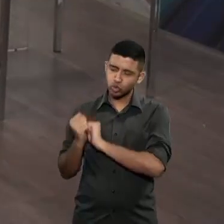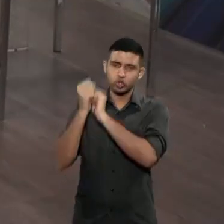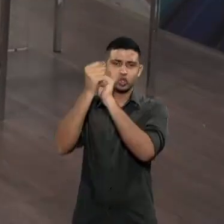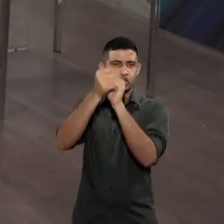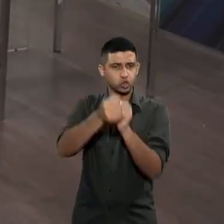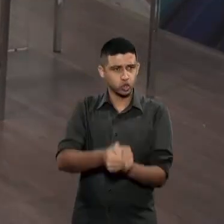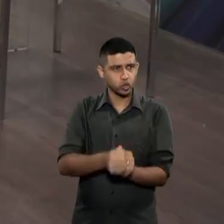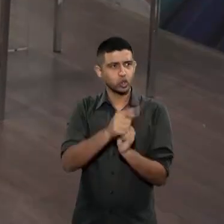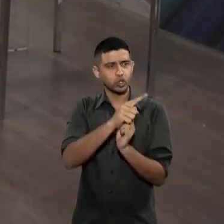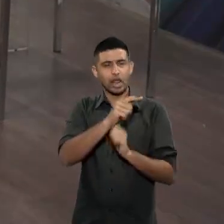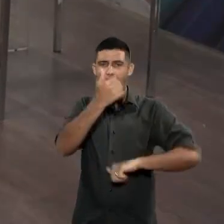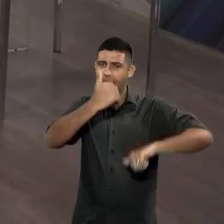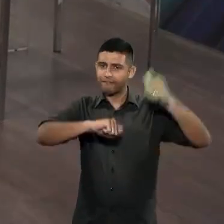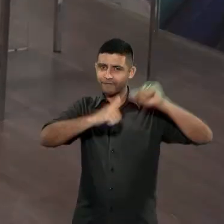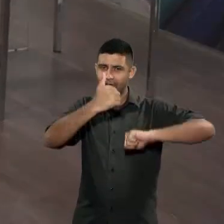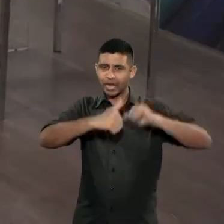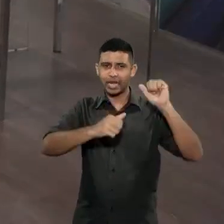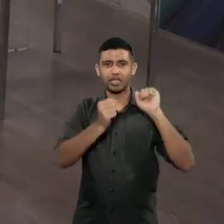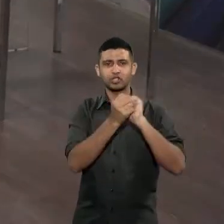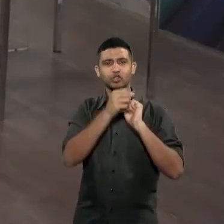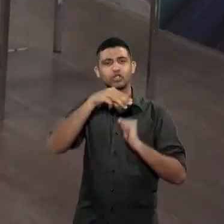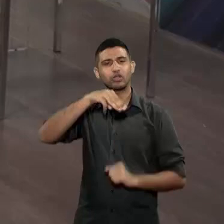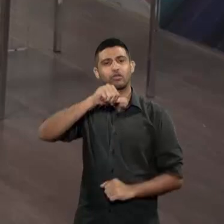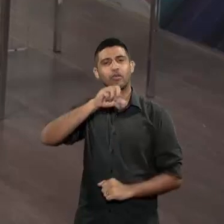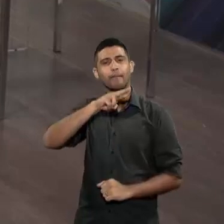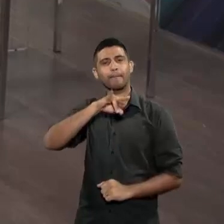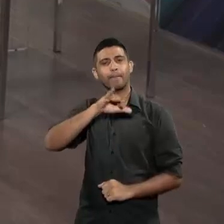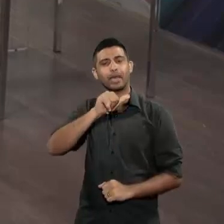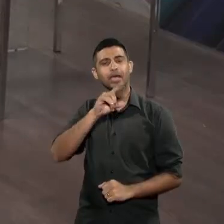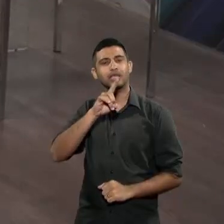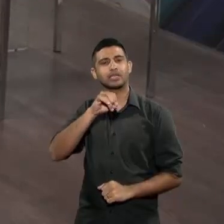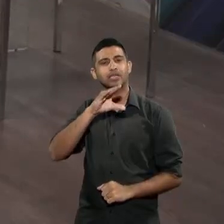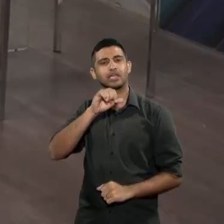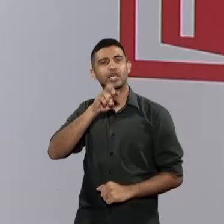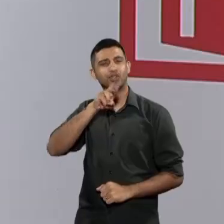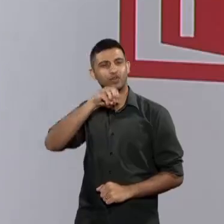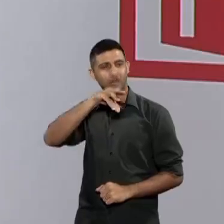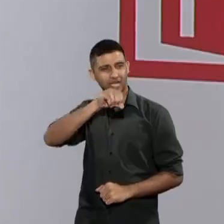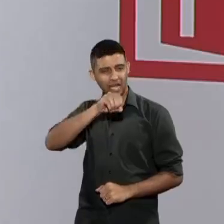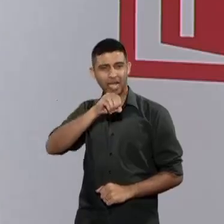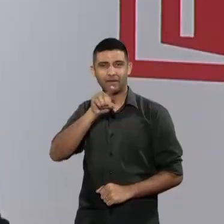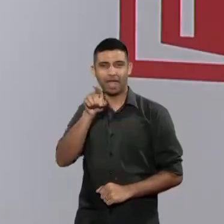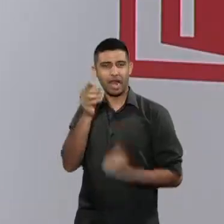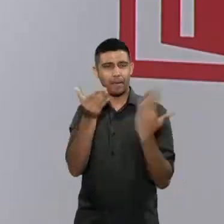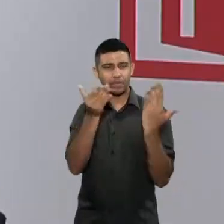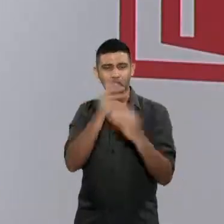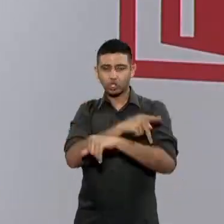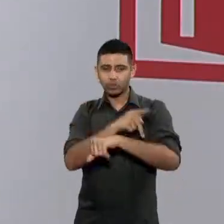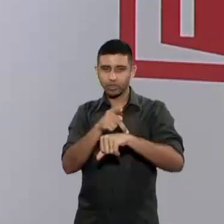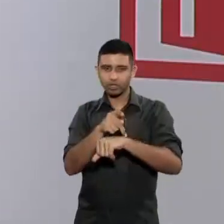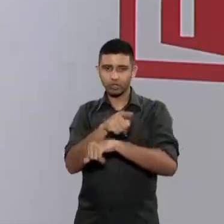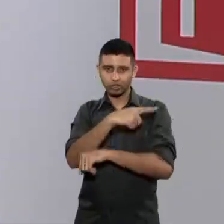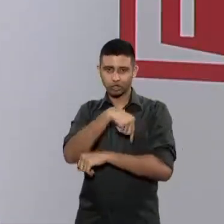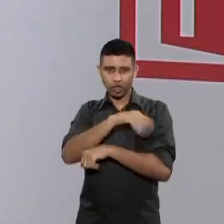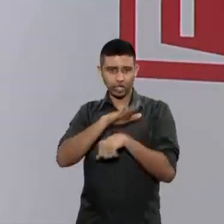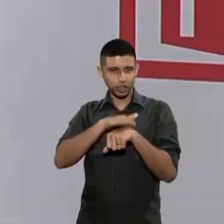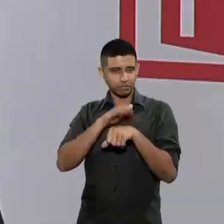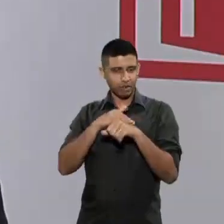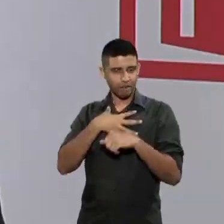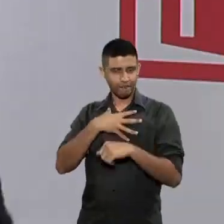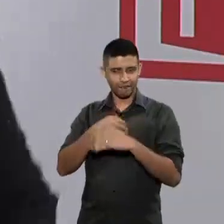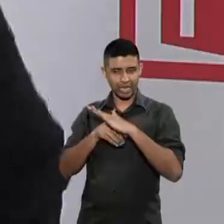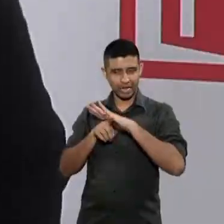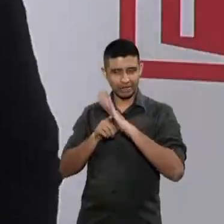Karina para uma avaliação com a Maria do Carmo, né? Sim. Como psicopedagoga, nós não avaliamos os nossos filhos, né?